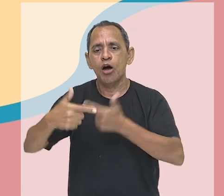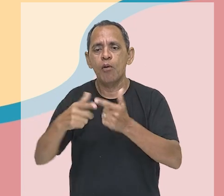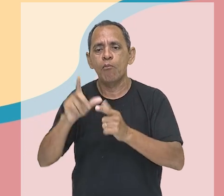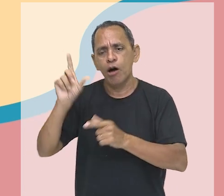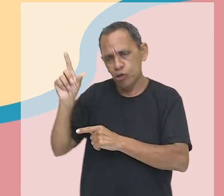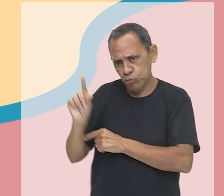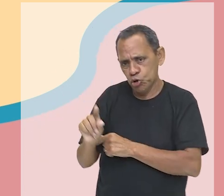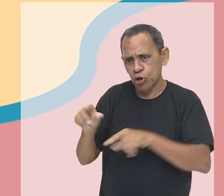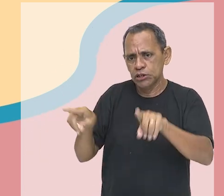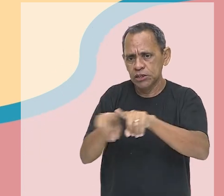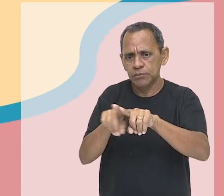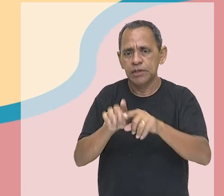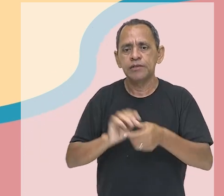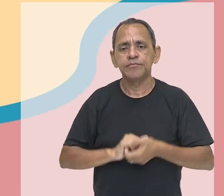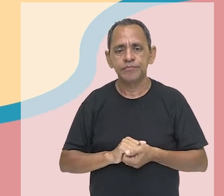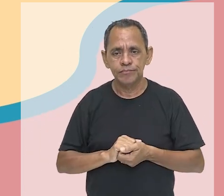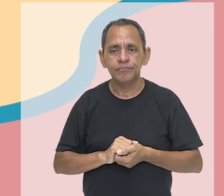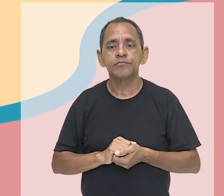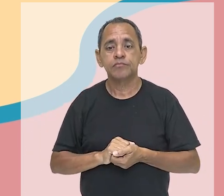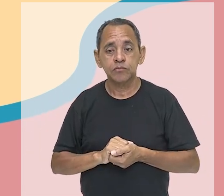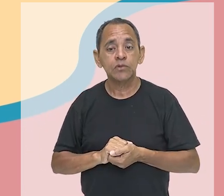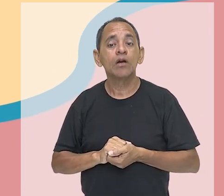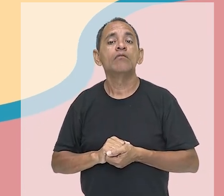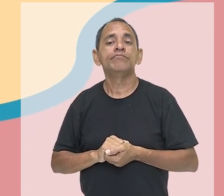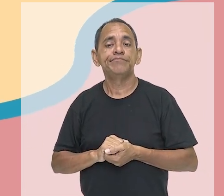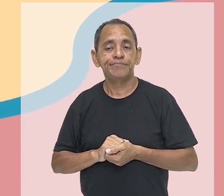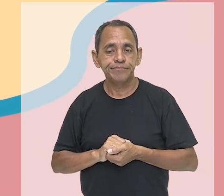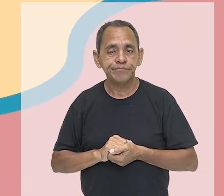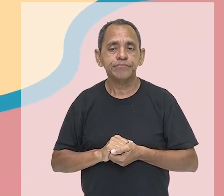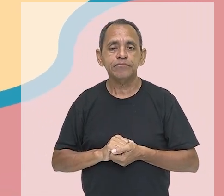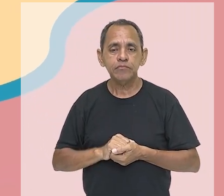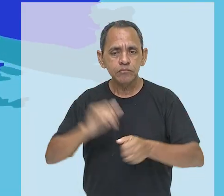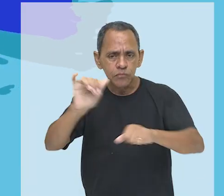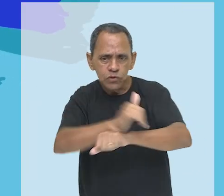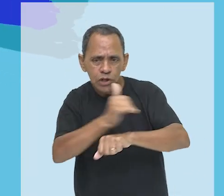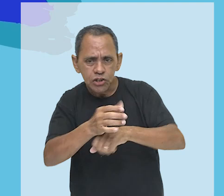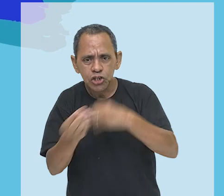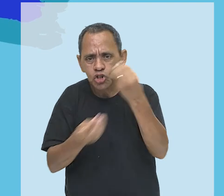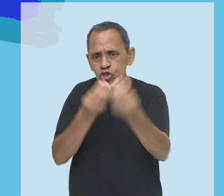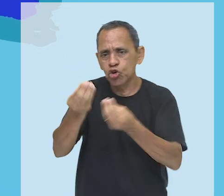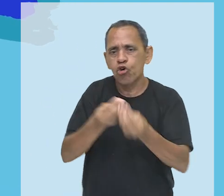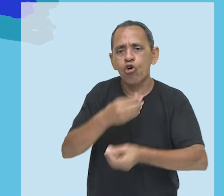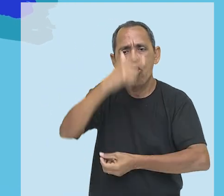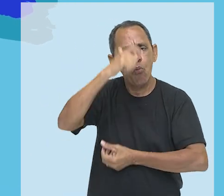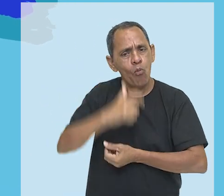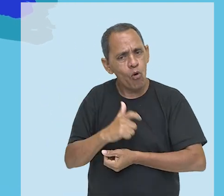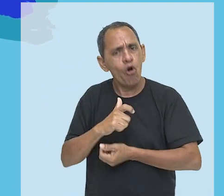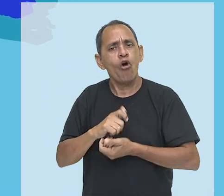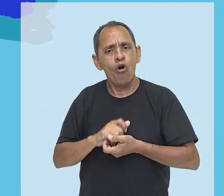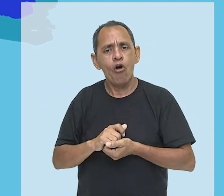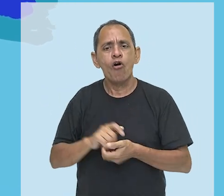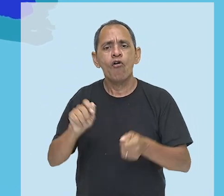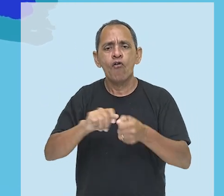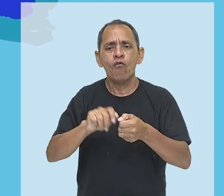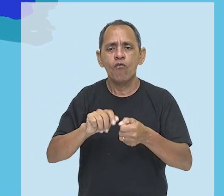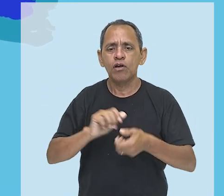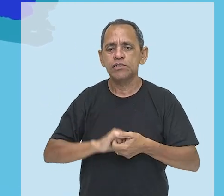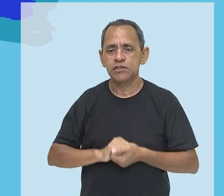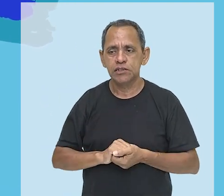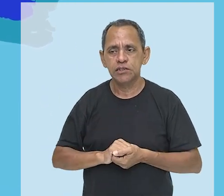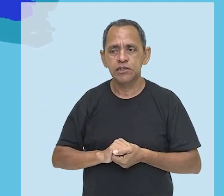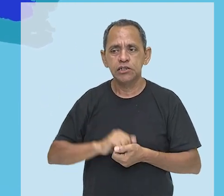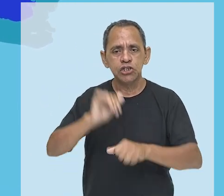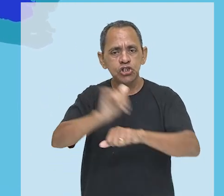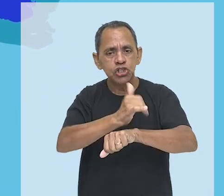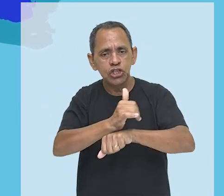sustento, mas também como uma forma de realização pessoal. Na América do Norte, como nos Estados Unidos, o